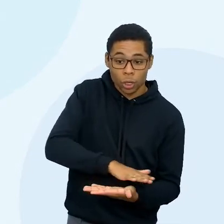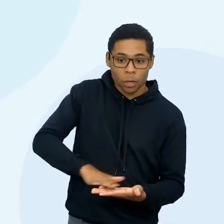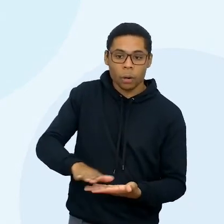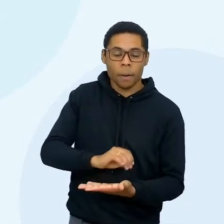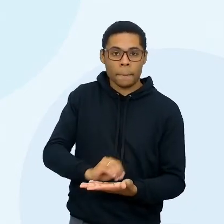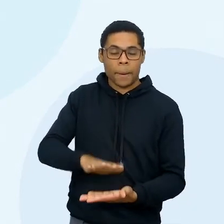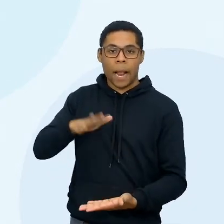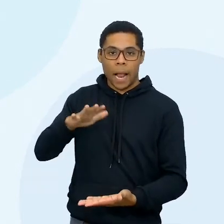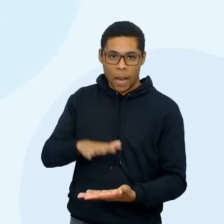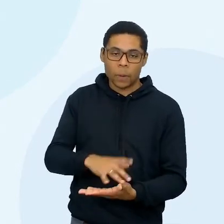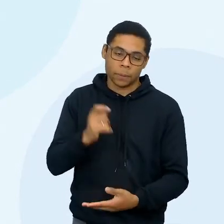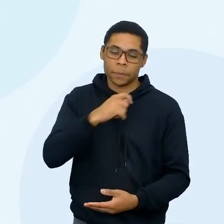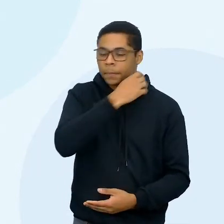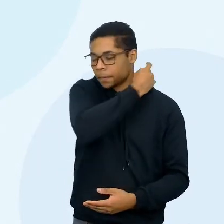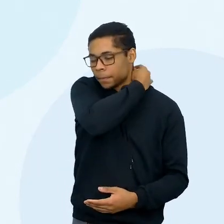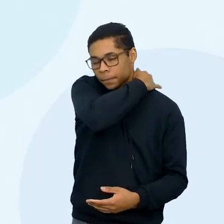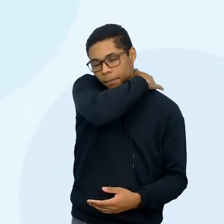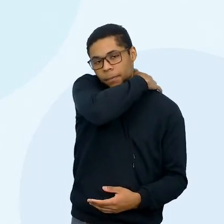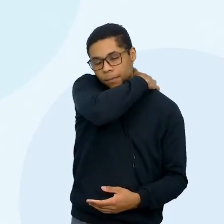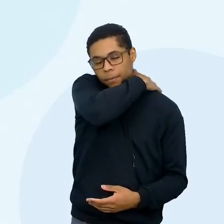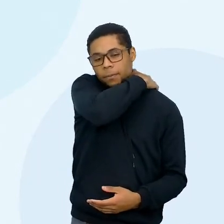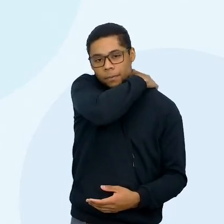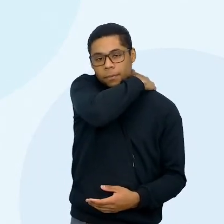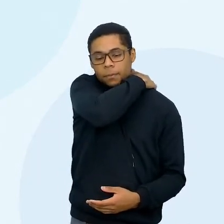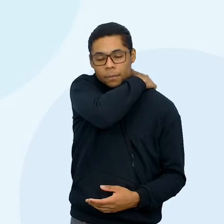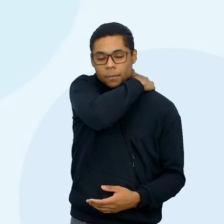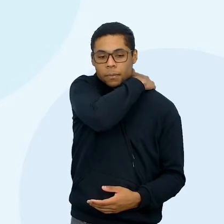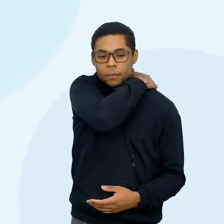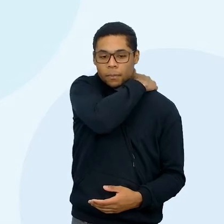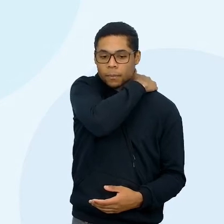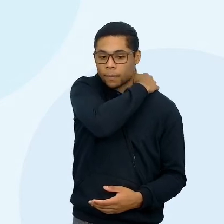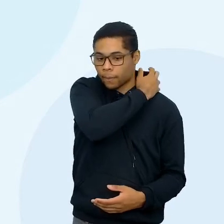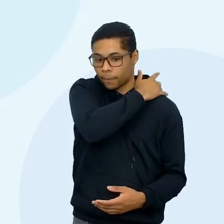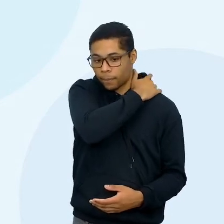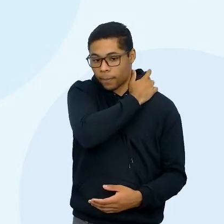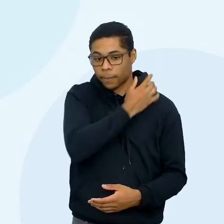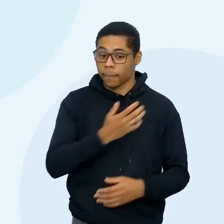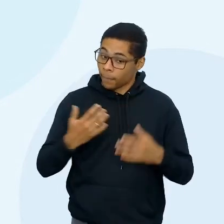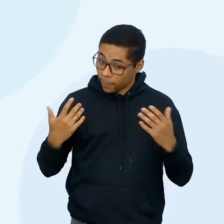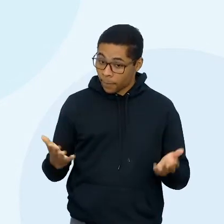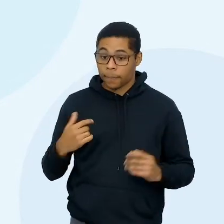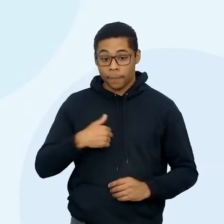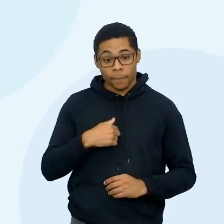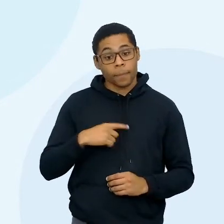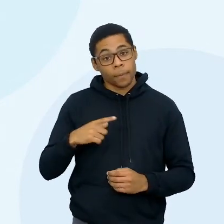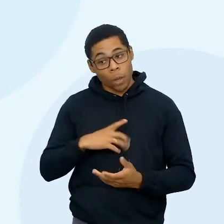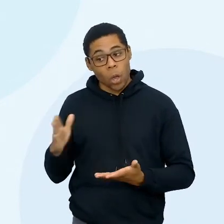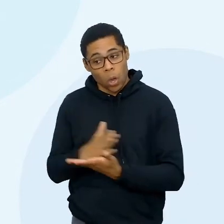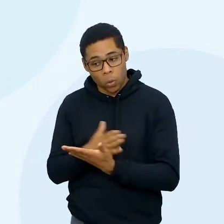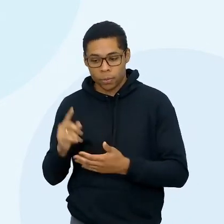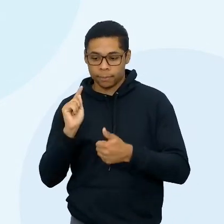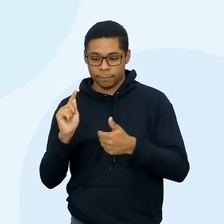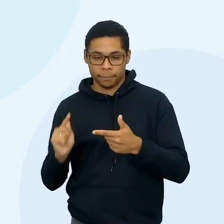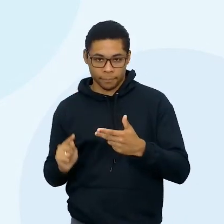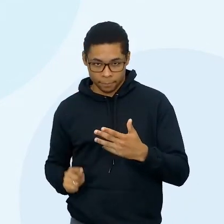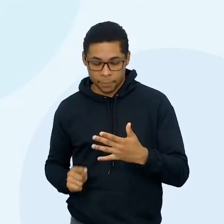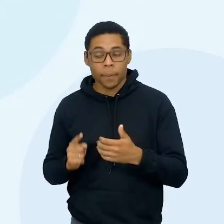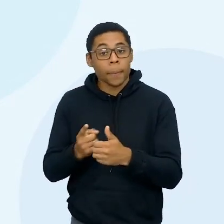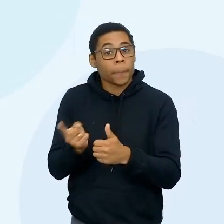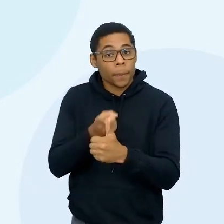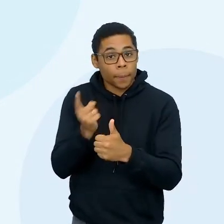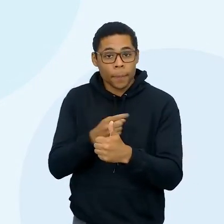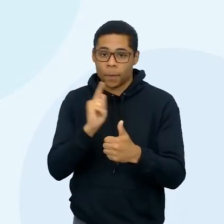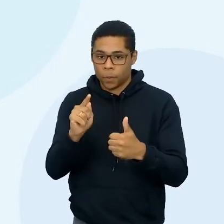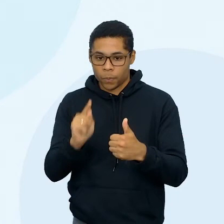é isso que eu quero. Que eu queria não, é isso que eu quero. E aí, eu tenho alguns fatores. Primeiro, o